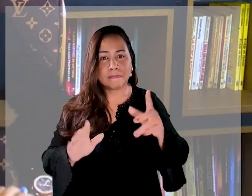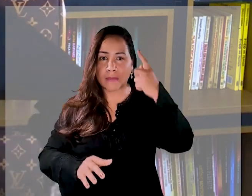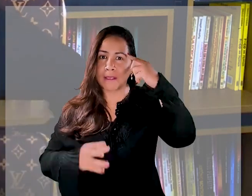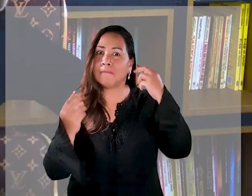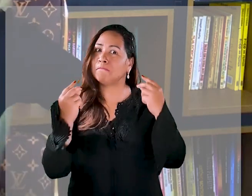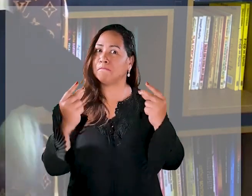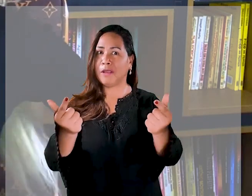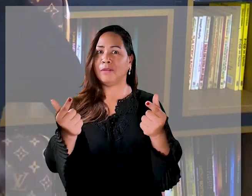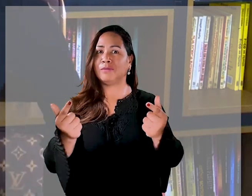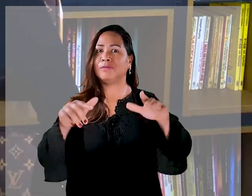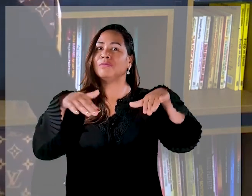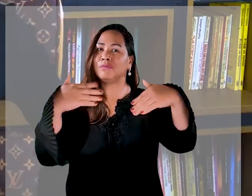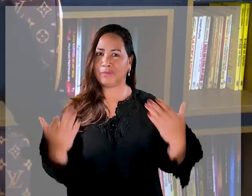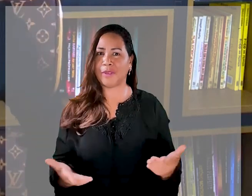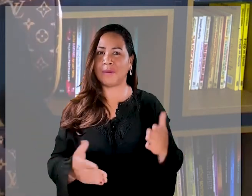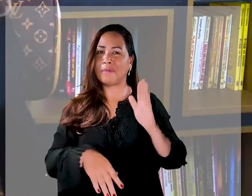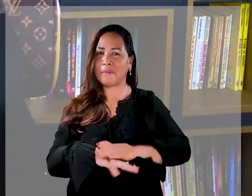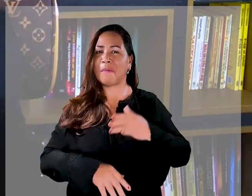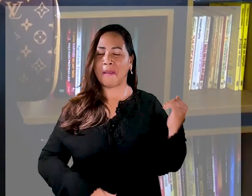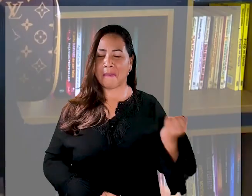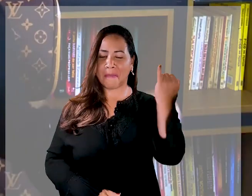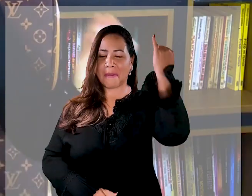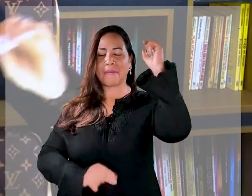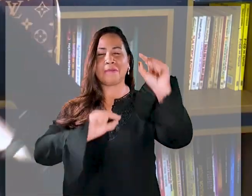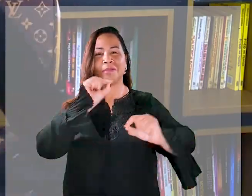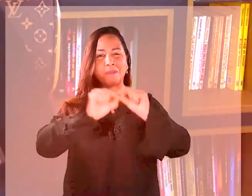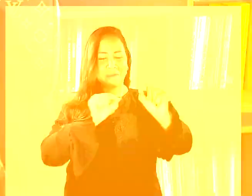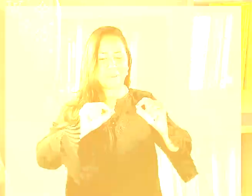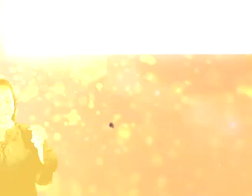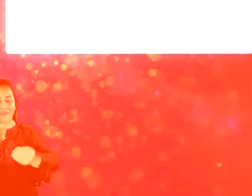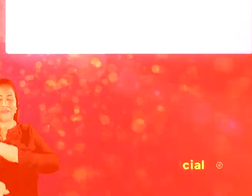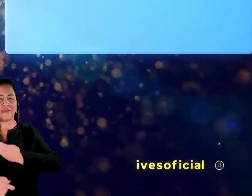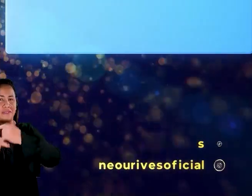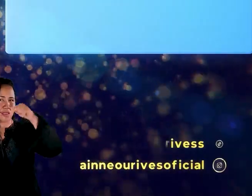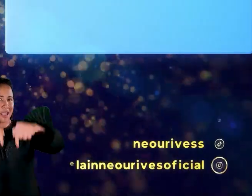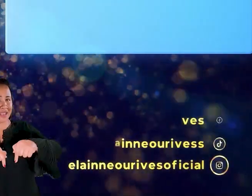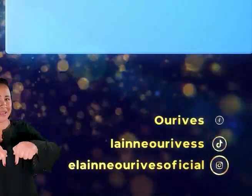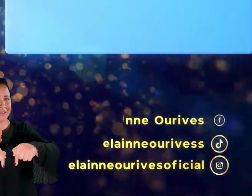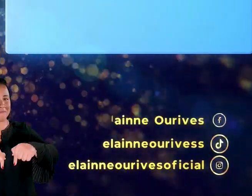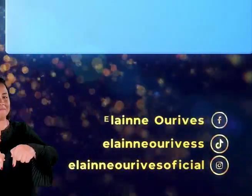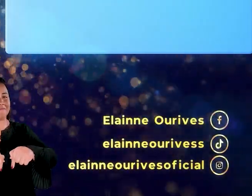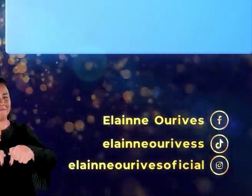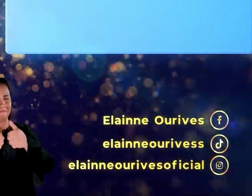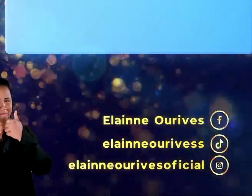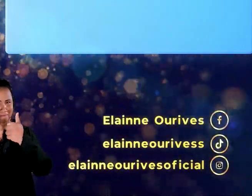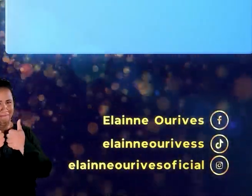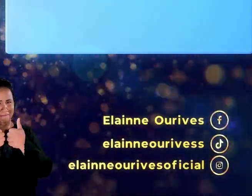vítimas não gostam de mim. É tão lindo o sotaque, né? Vítima. Elas não gostam de mim.